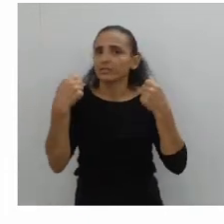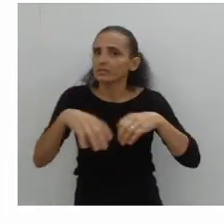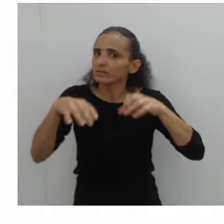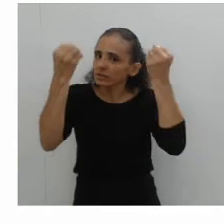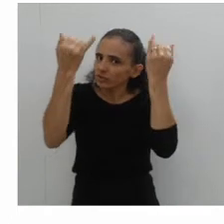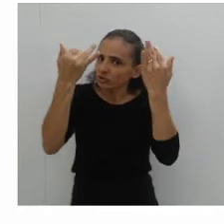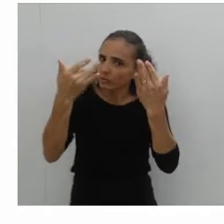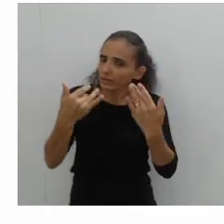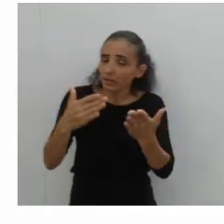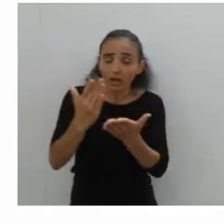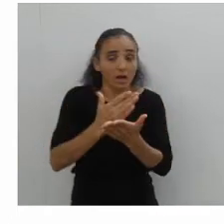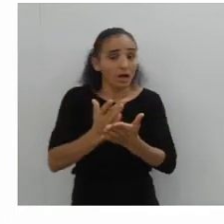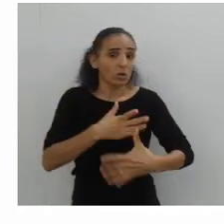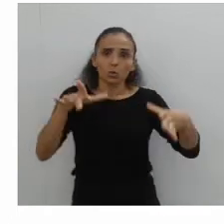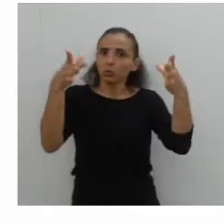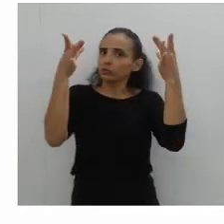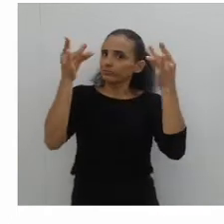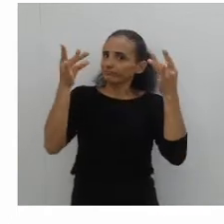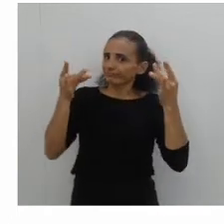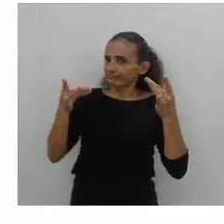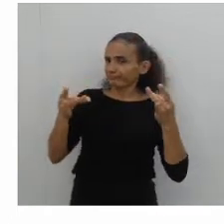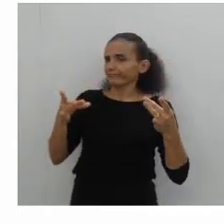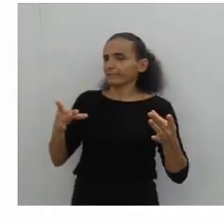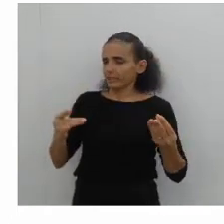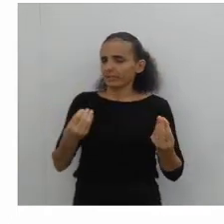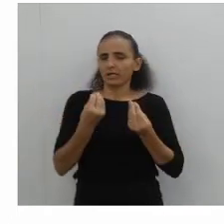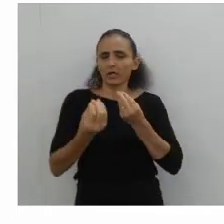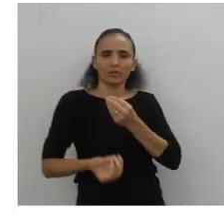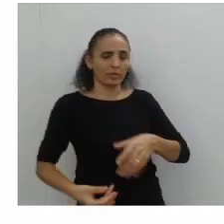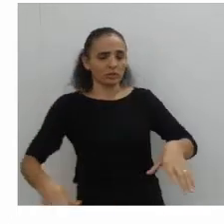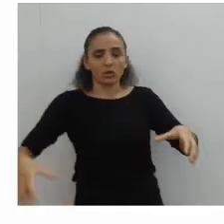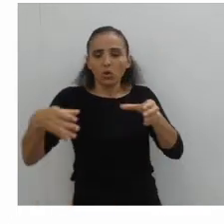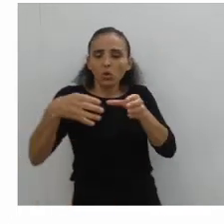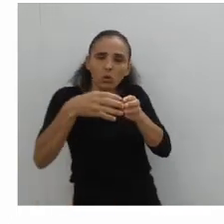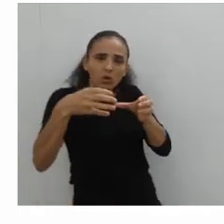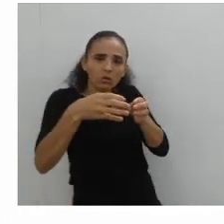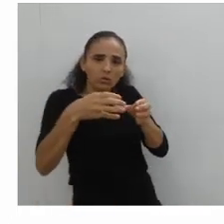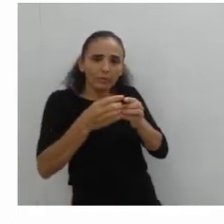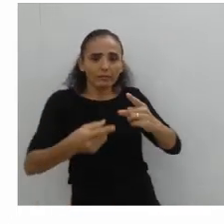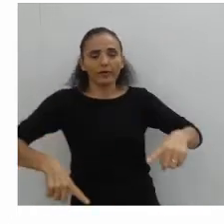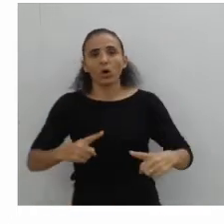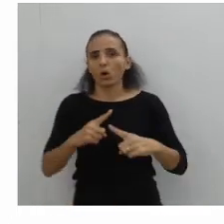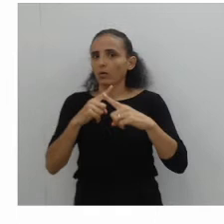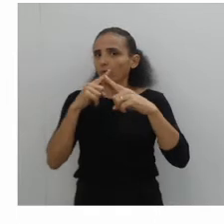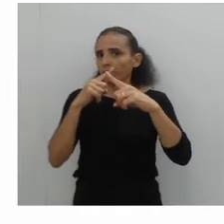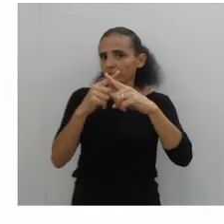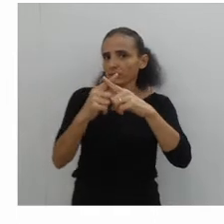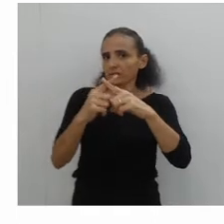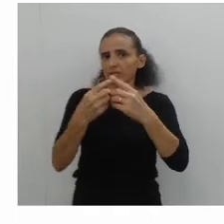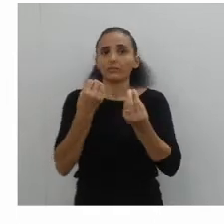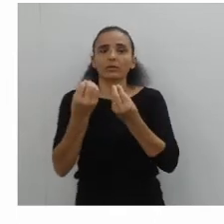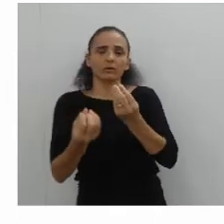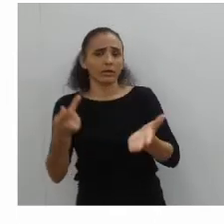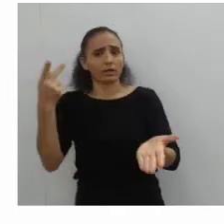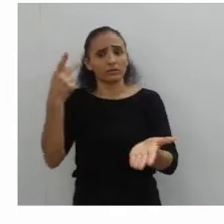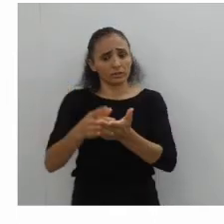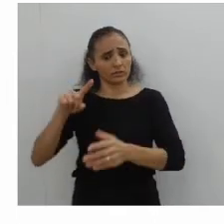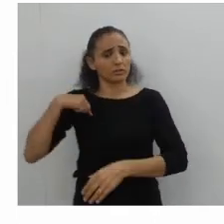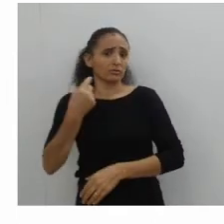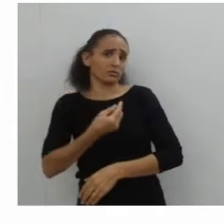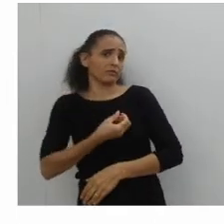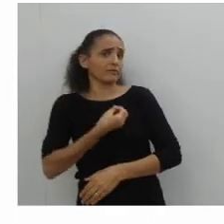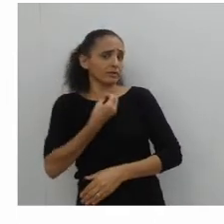claro isso daí, né? O jogo, ele pode ser cooperativo, ele pode ser competitivo, e isso também acontece na nossa vida, tá bom,